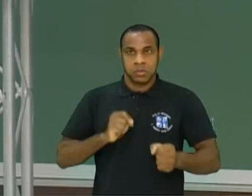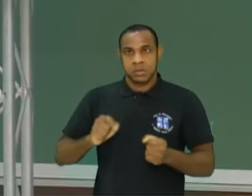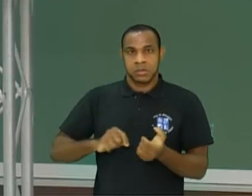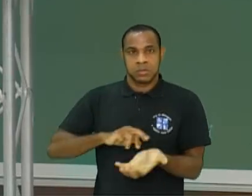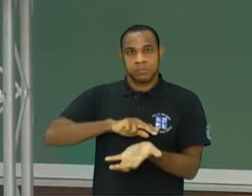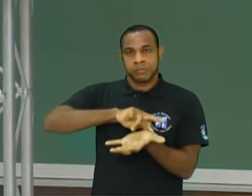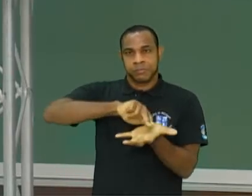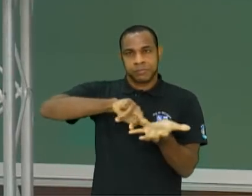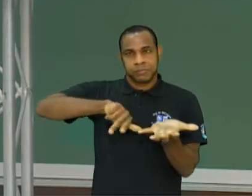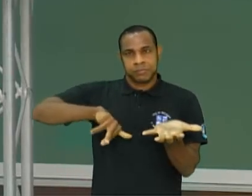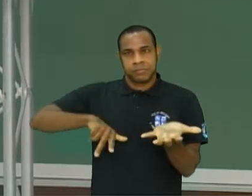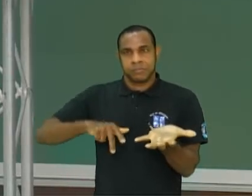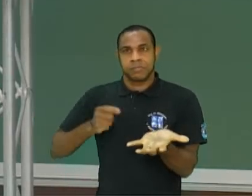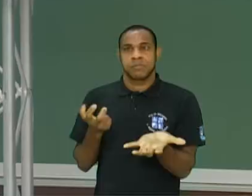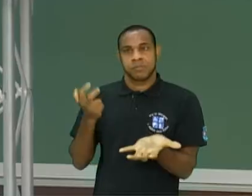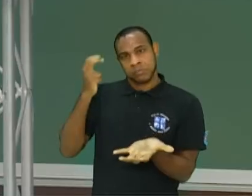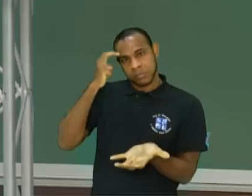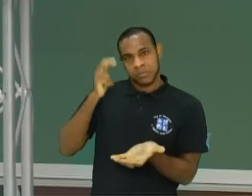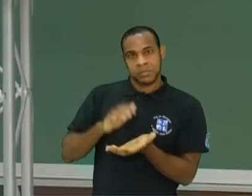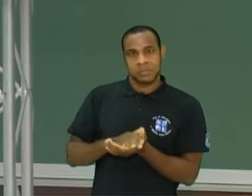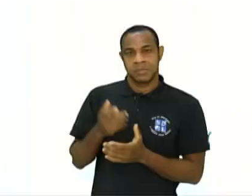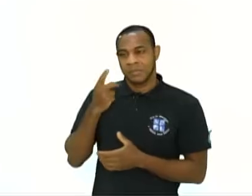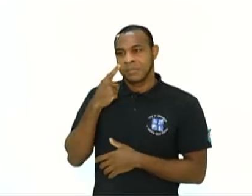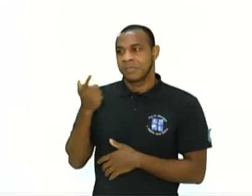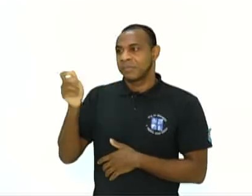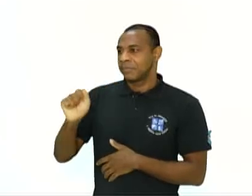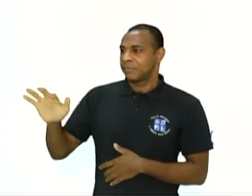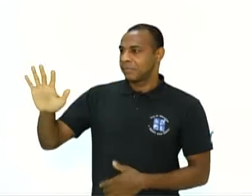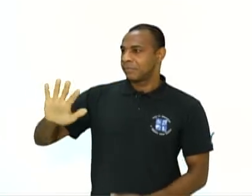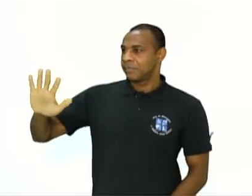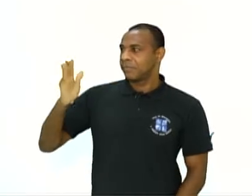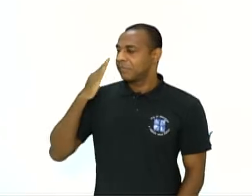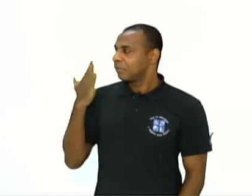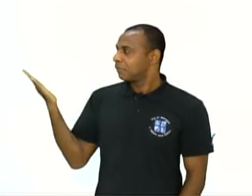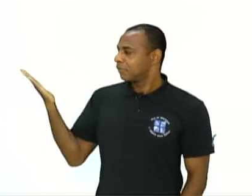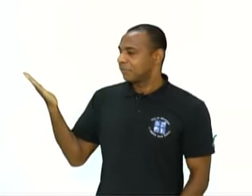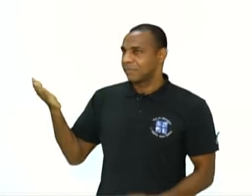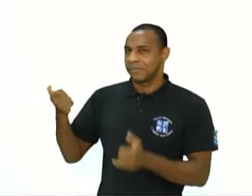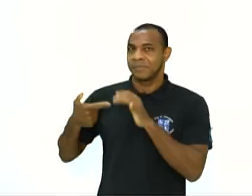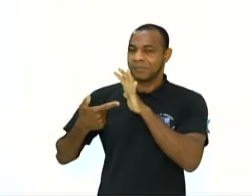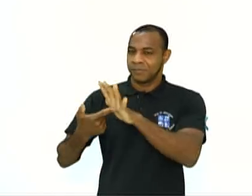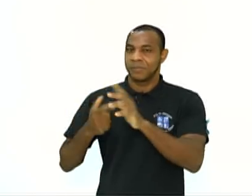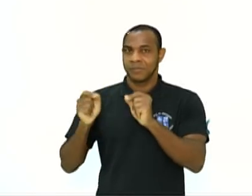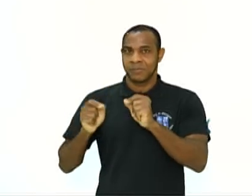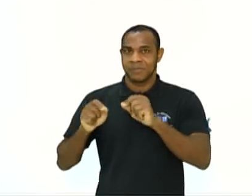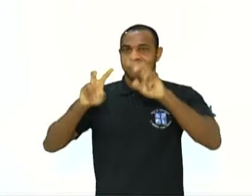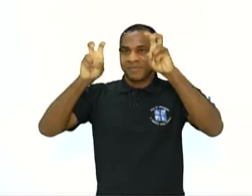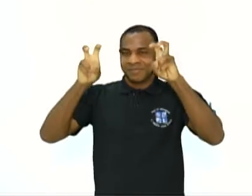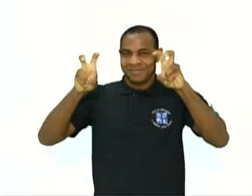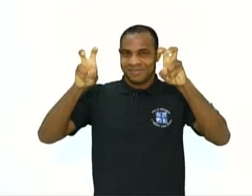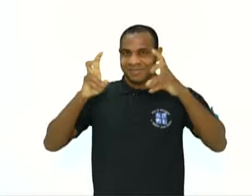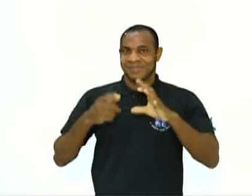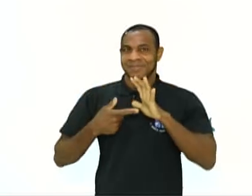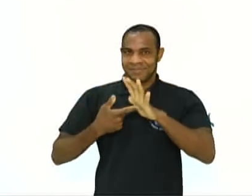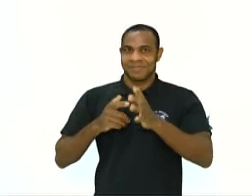trouxe essa imagem ali porque eu acho que representa bem, né, esse assunto que nós vamos tratar hoje na nossa